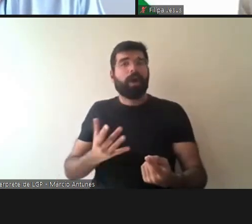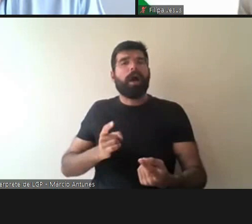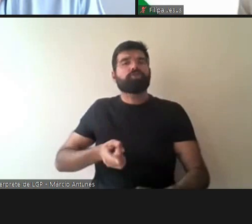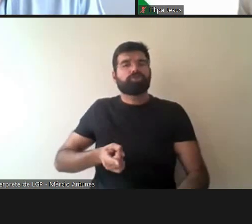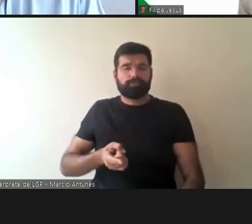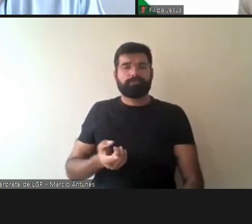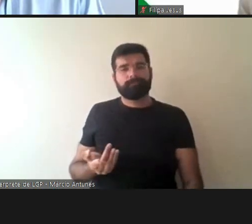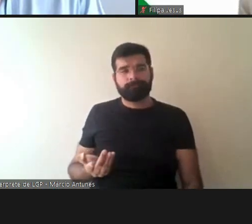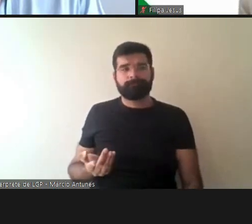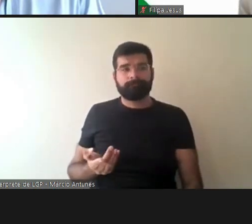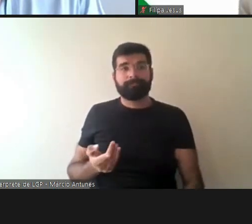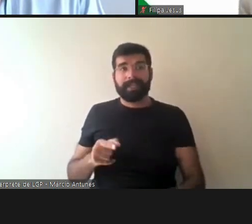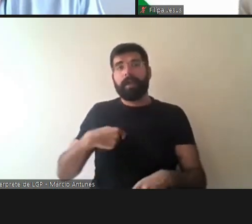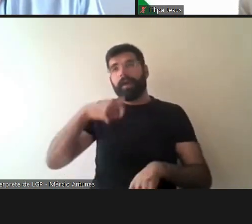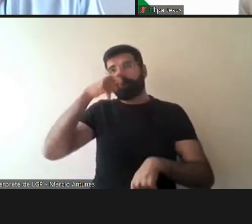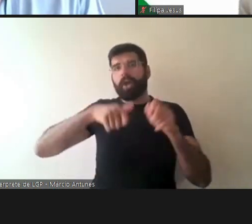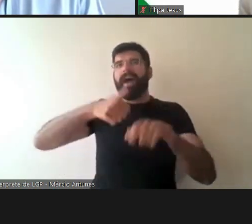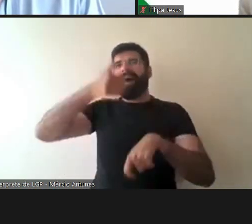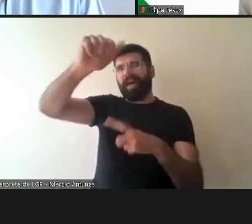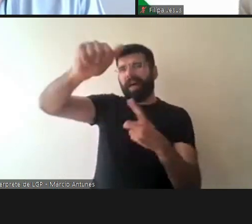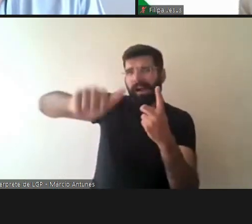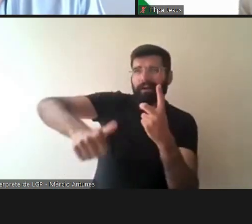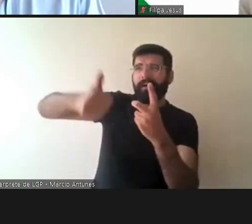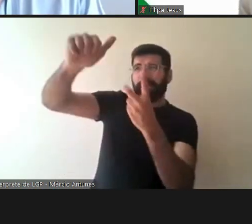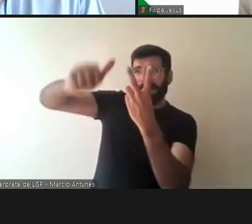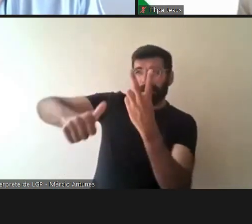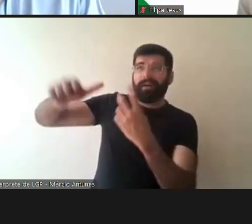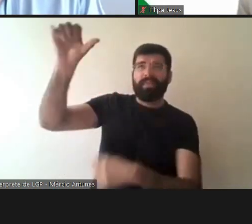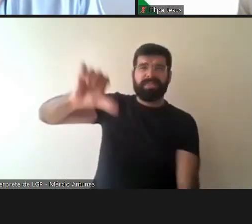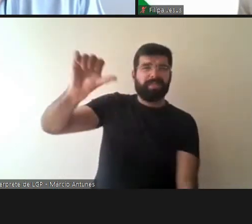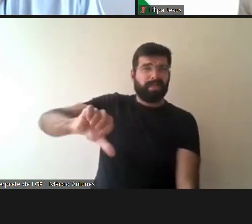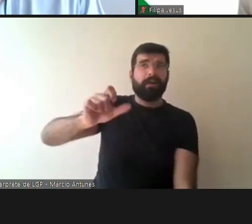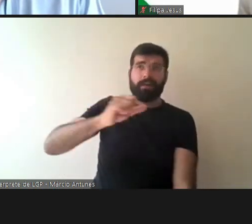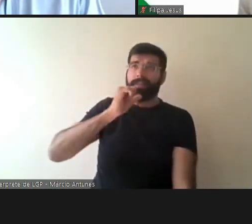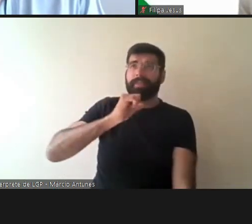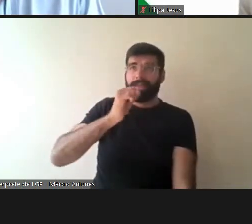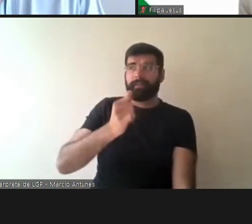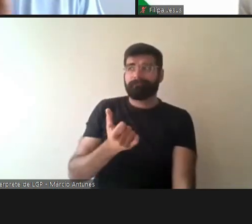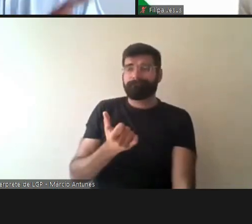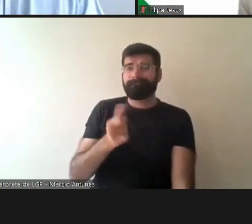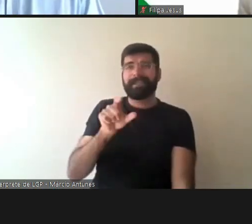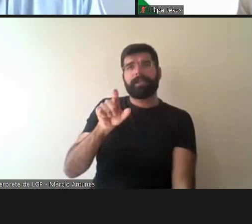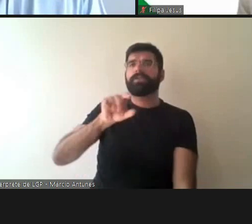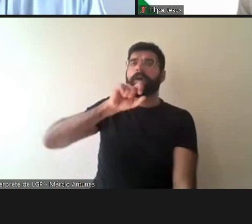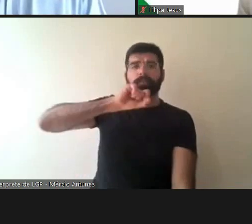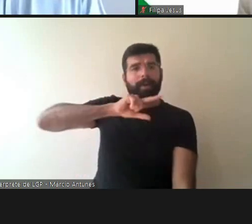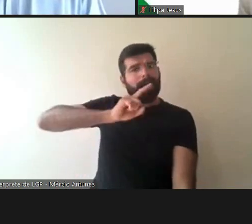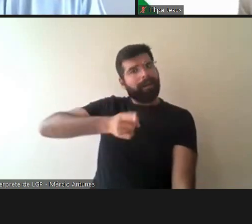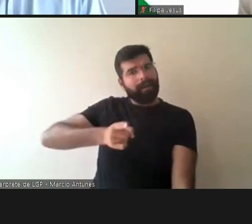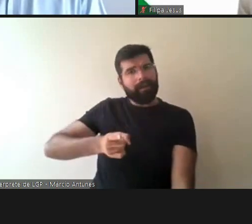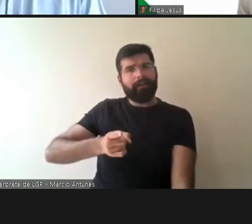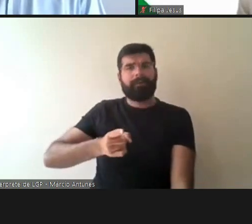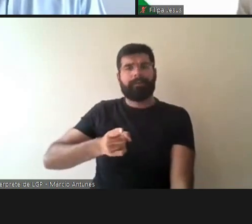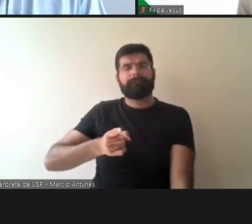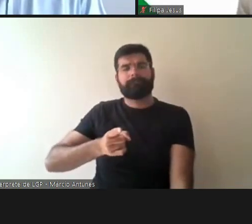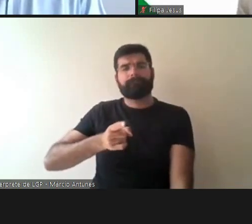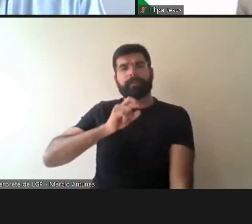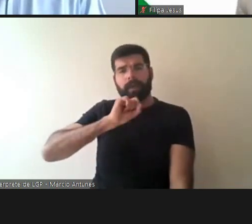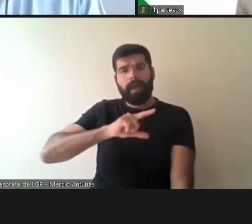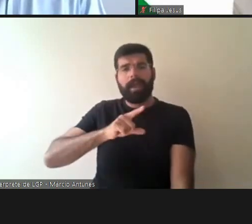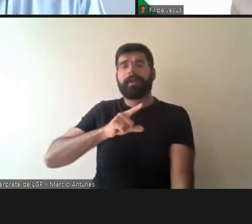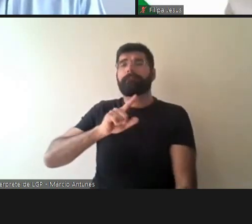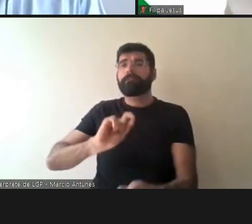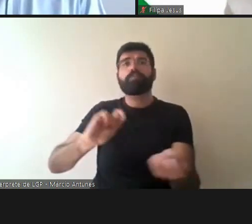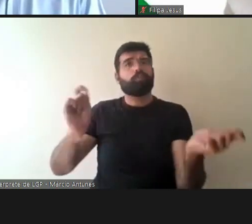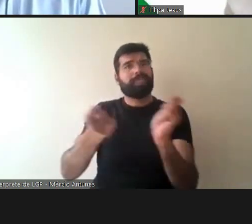são alvo das críticas pela negativa. Por isso, esta aqui é uma oportunidade de alterar claramente